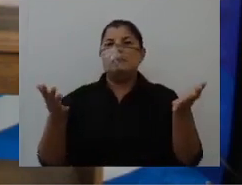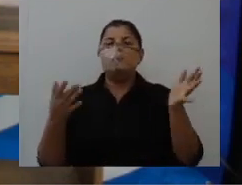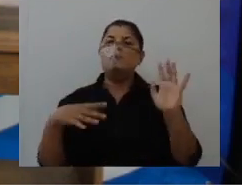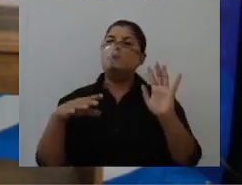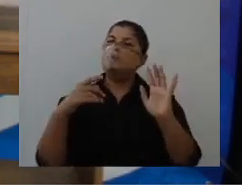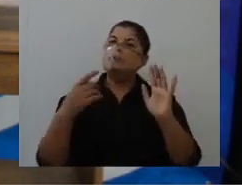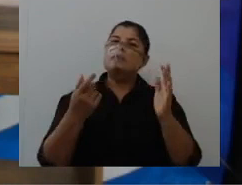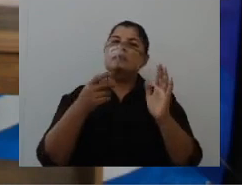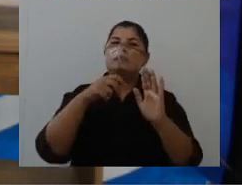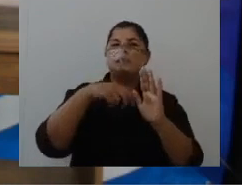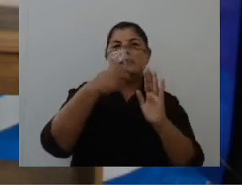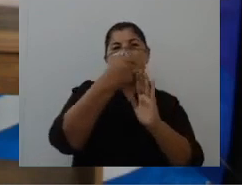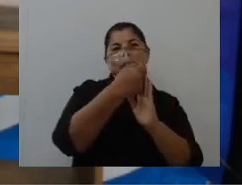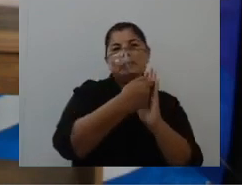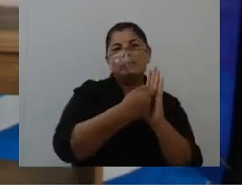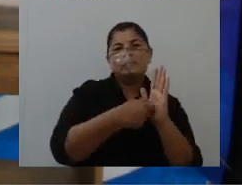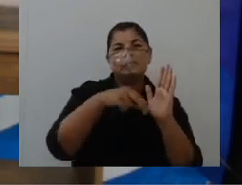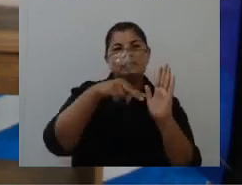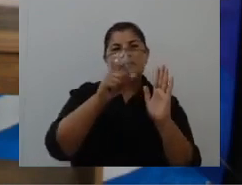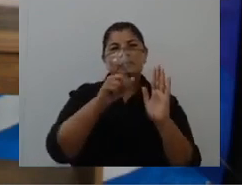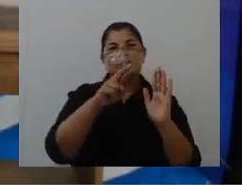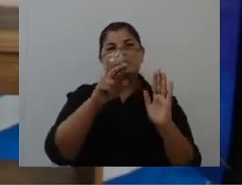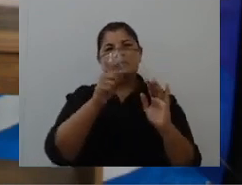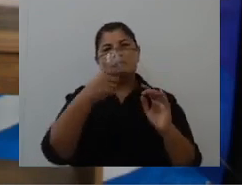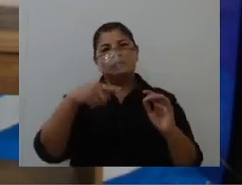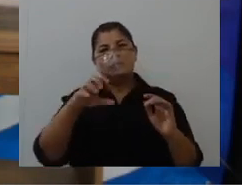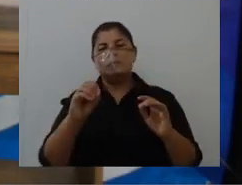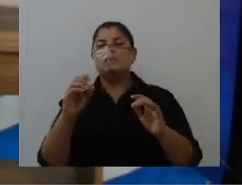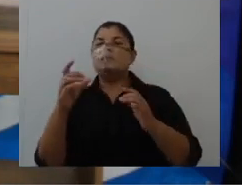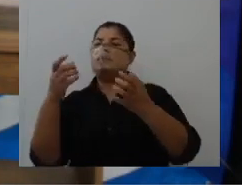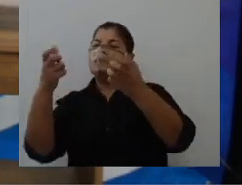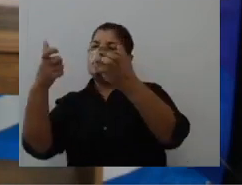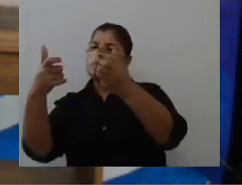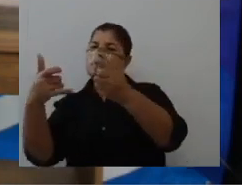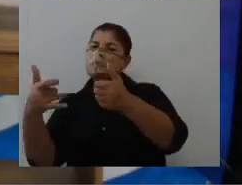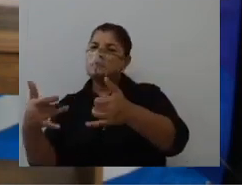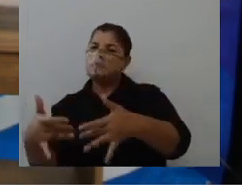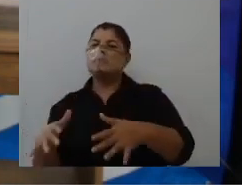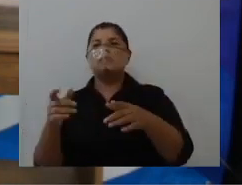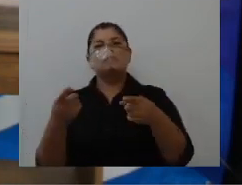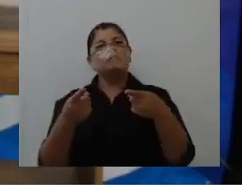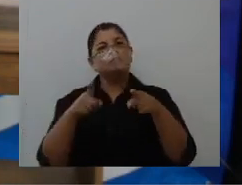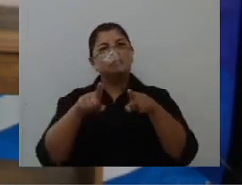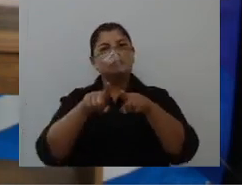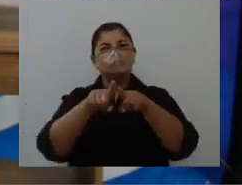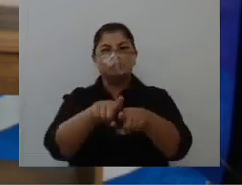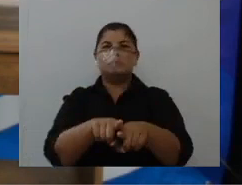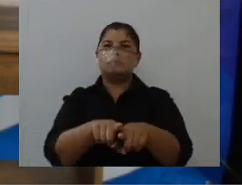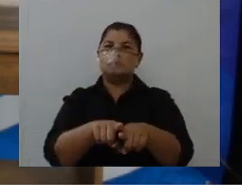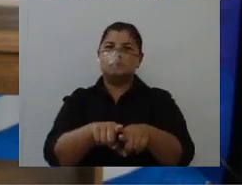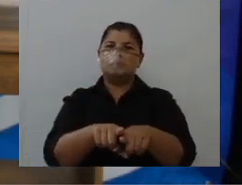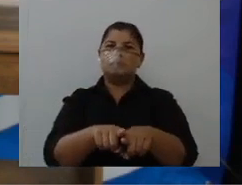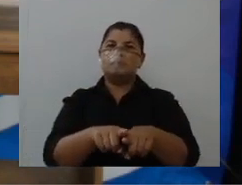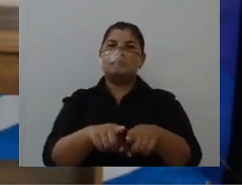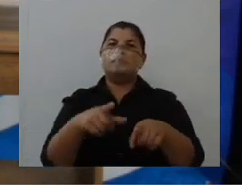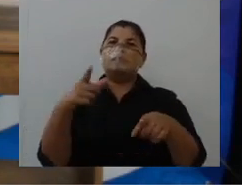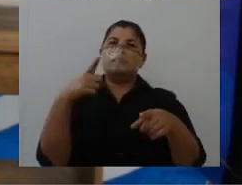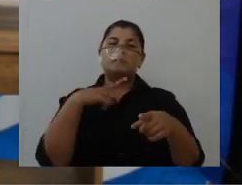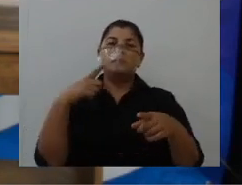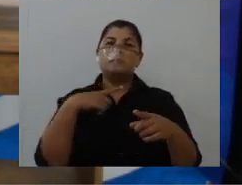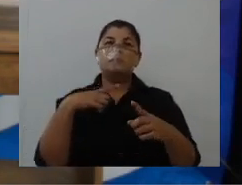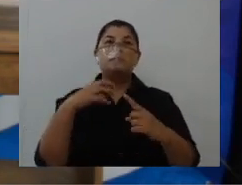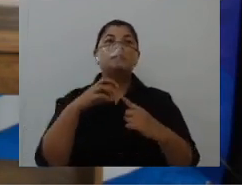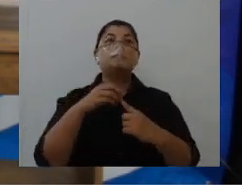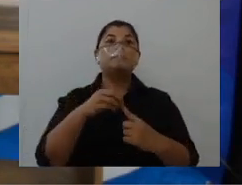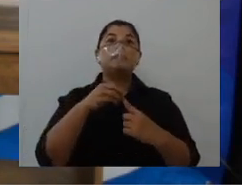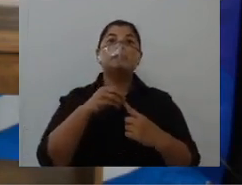narração e descrição andam juntas. Porém, quando a gente está estudando gêneros textuais, a gente tem que aprender uma palavra chamada